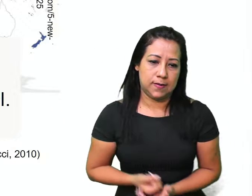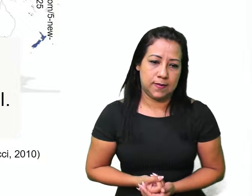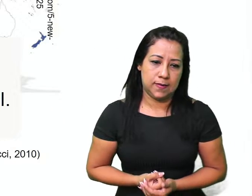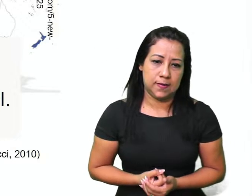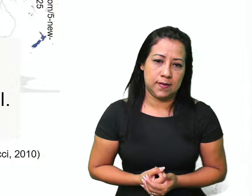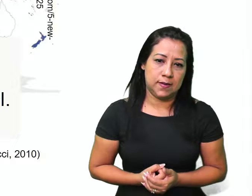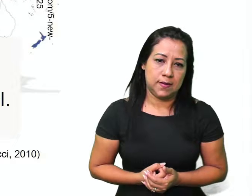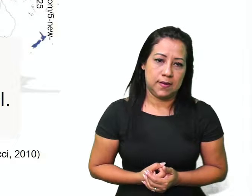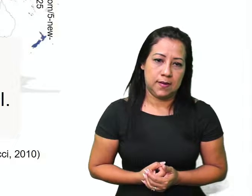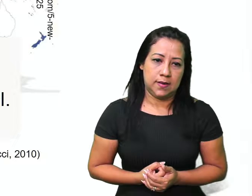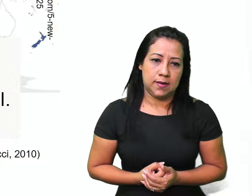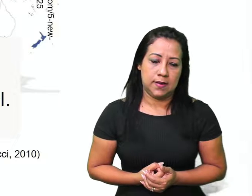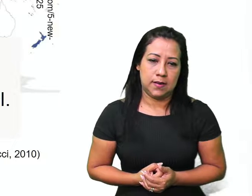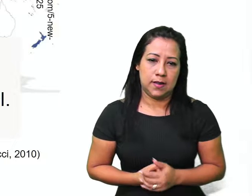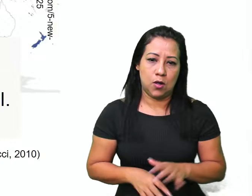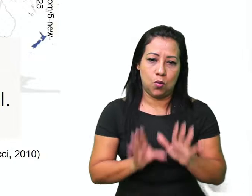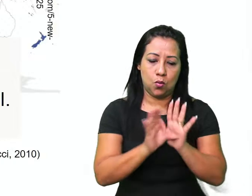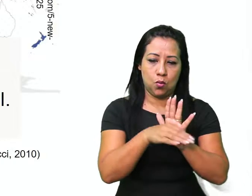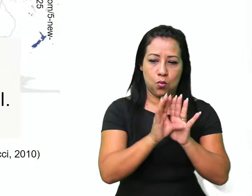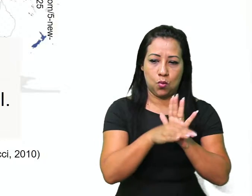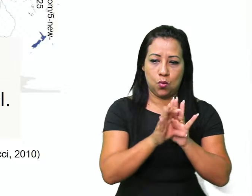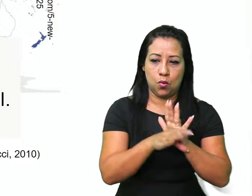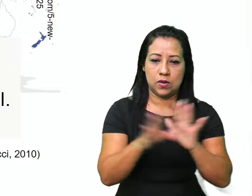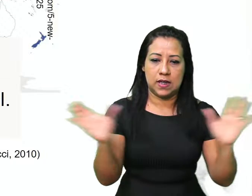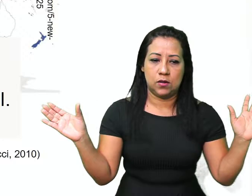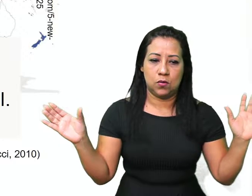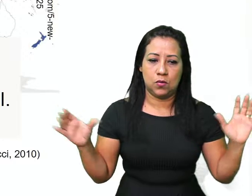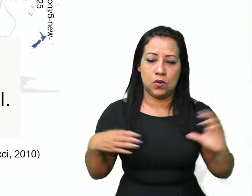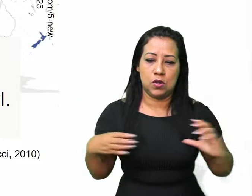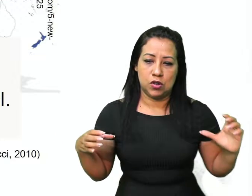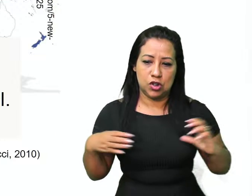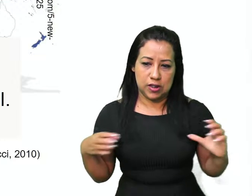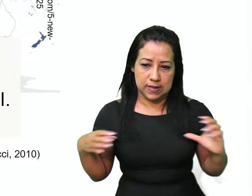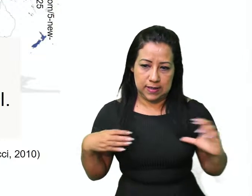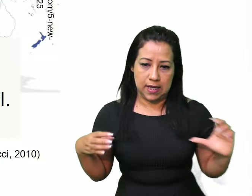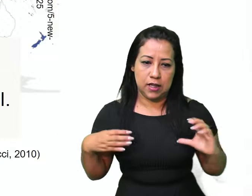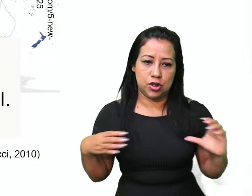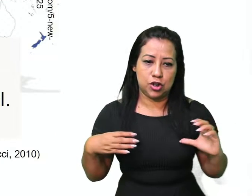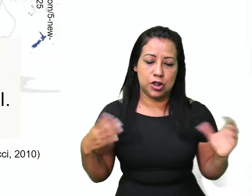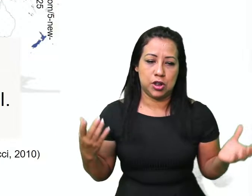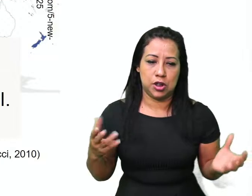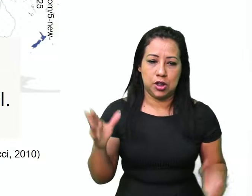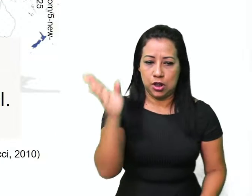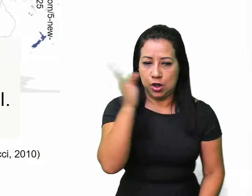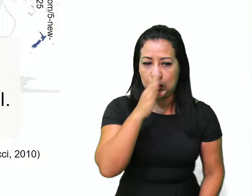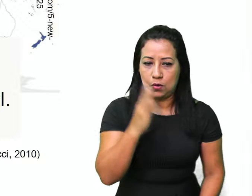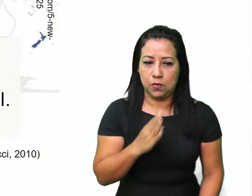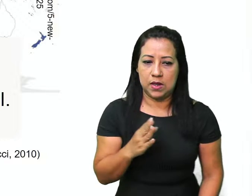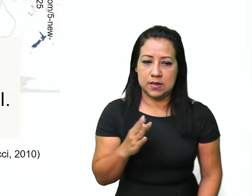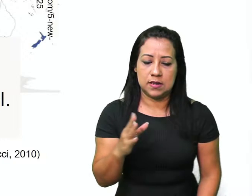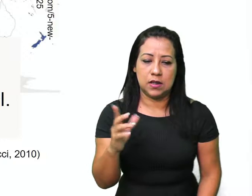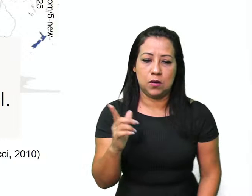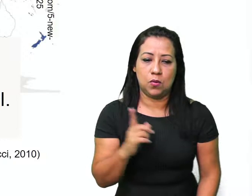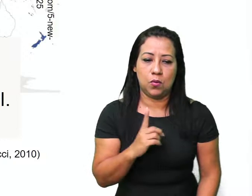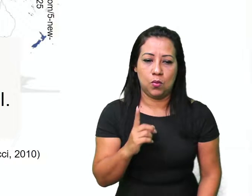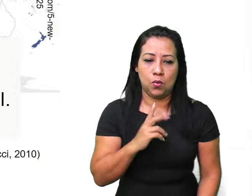No Brasil usa critério político administrativo. A ONU, número de habitantes, como